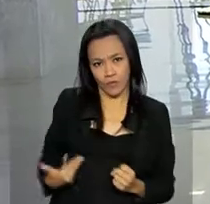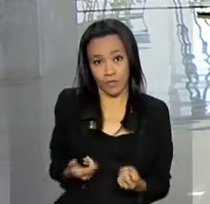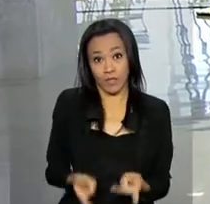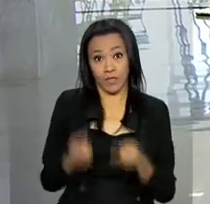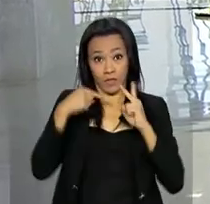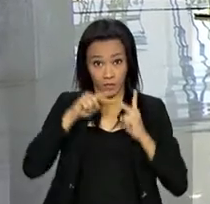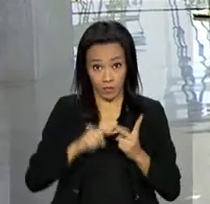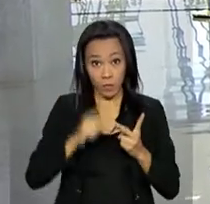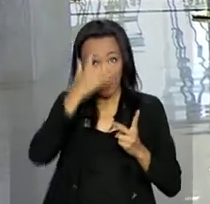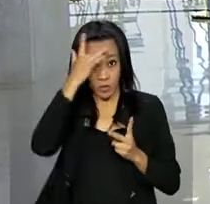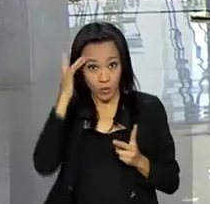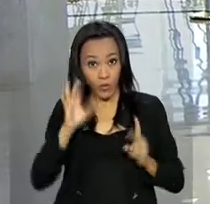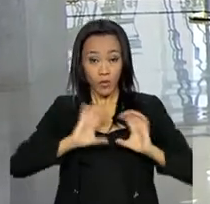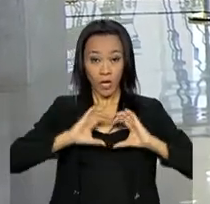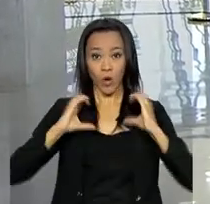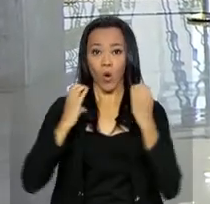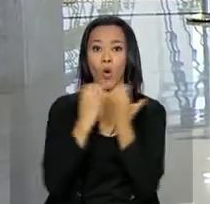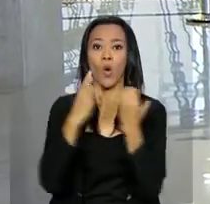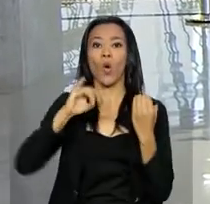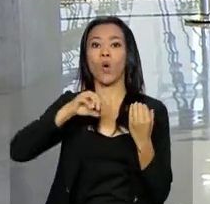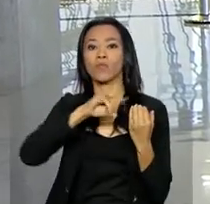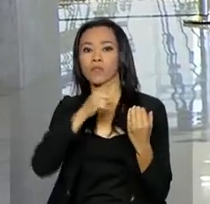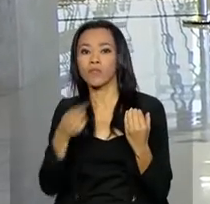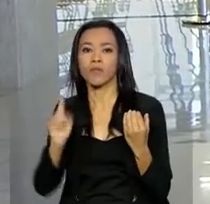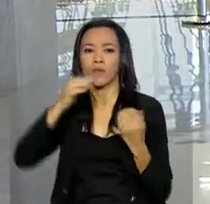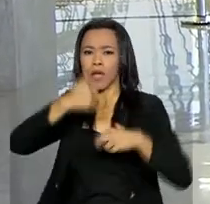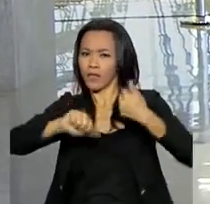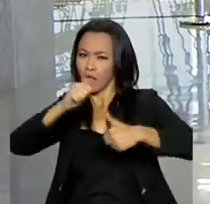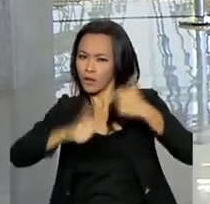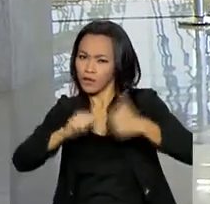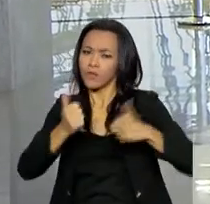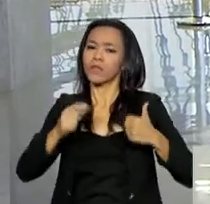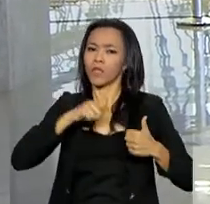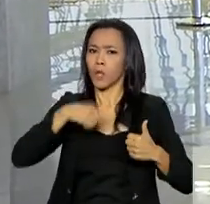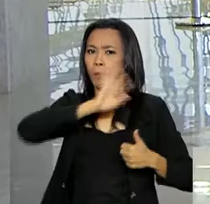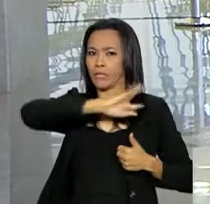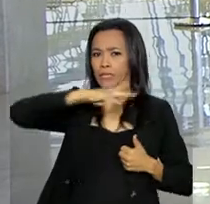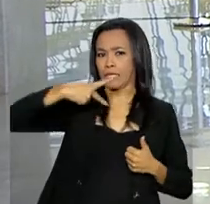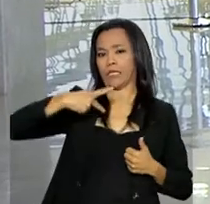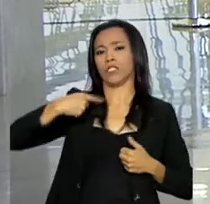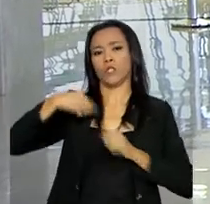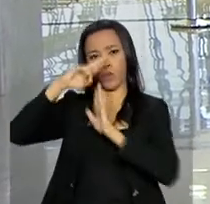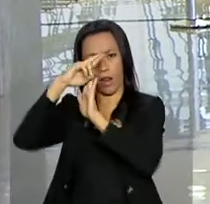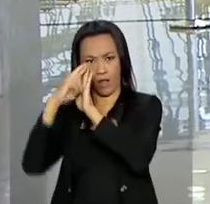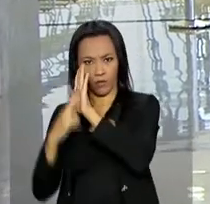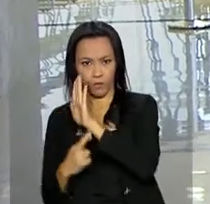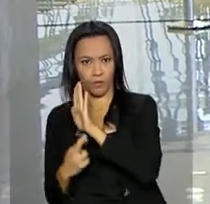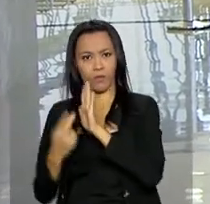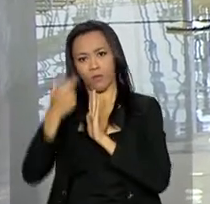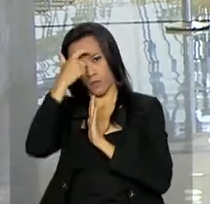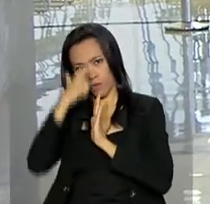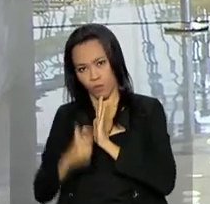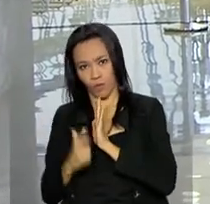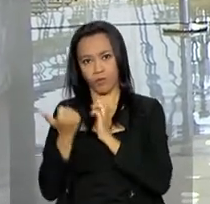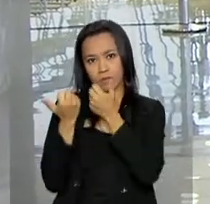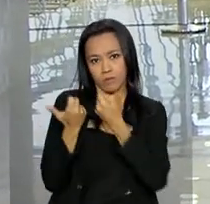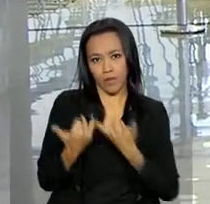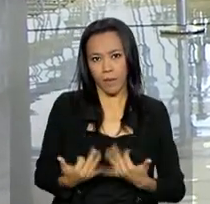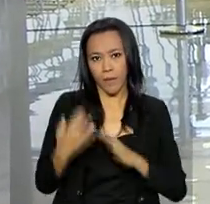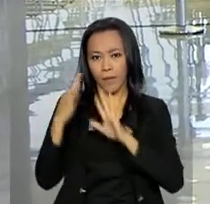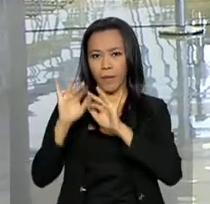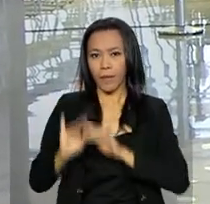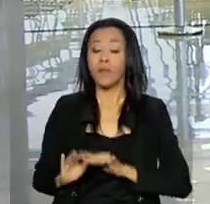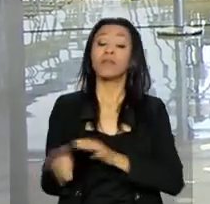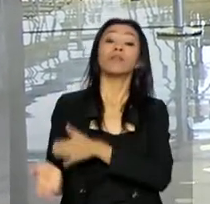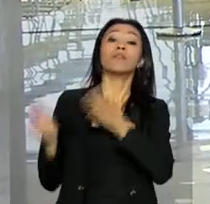analisa o tema na câmara dos deputados incluindo o presidente da comissão o relator da proposta também estão presentes os ministros do